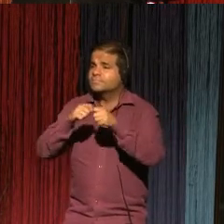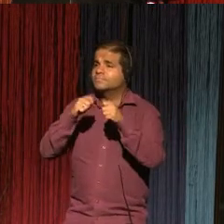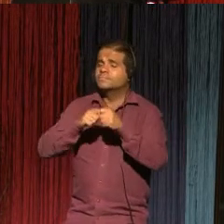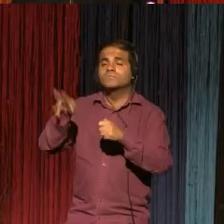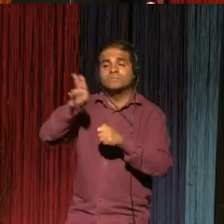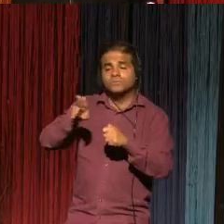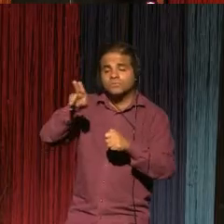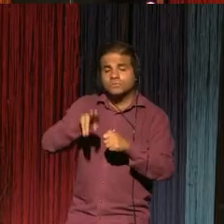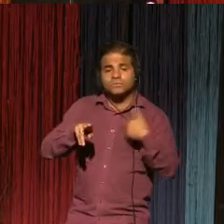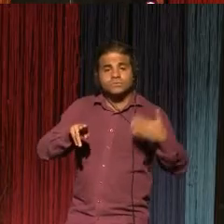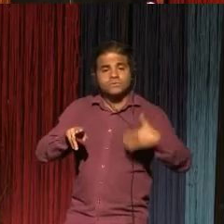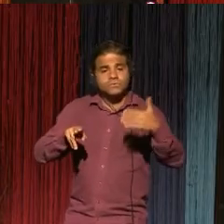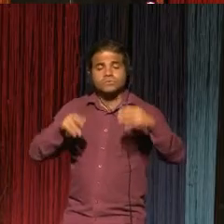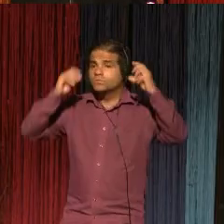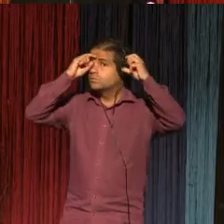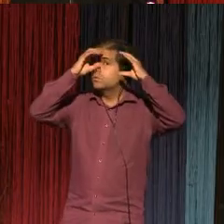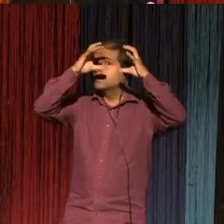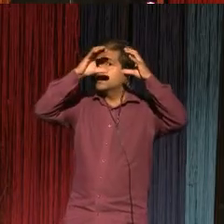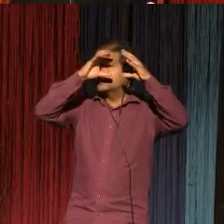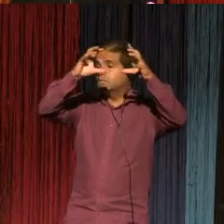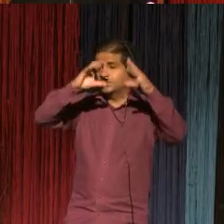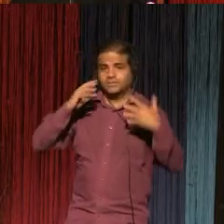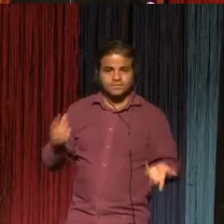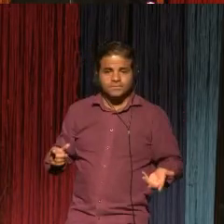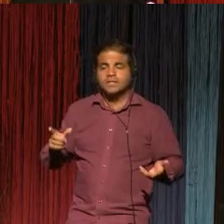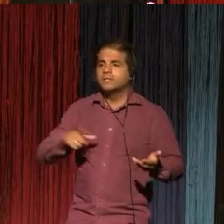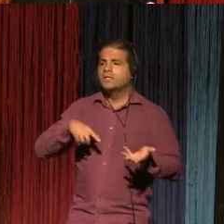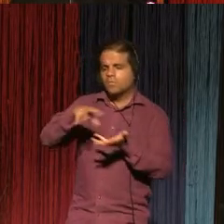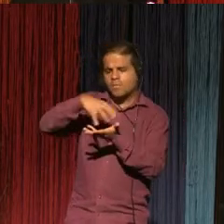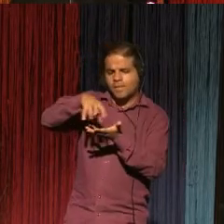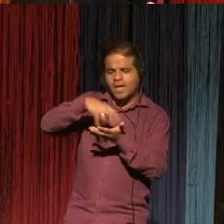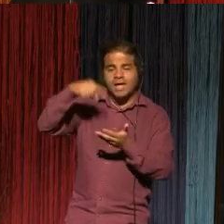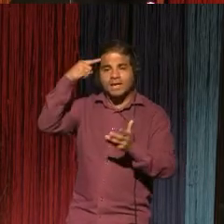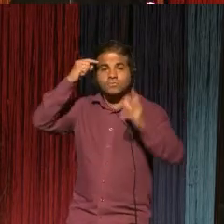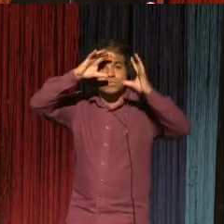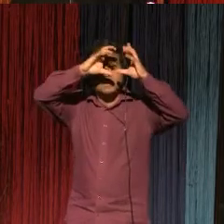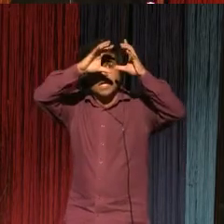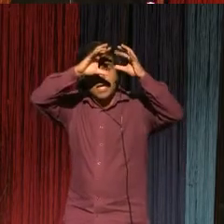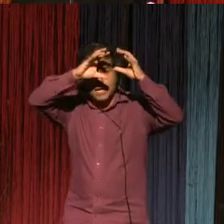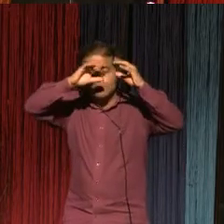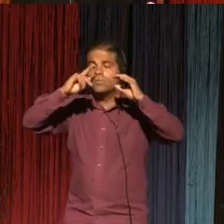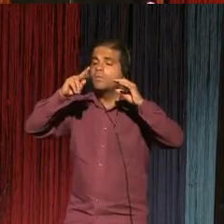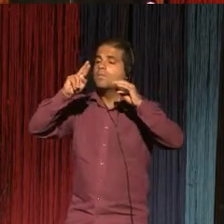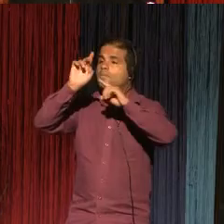uso tanto das funções cognitivas quanto motoras. Tem uma área do cérebro que se chama